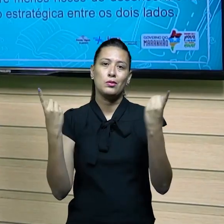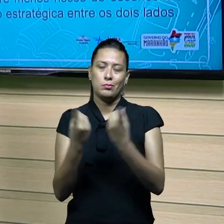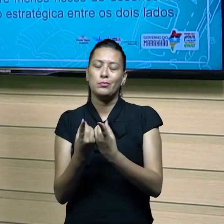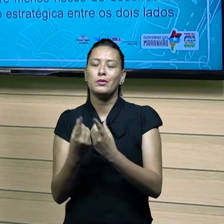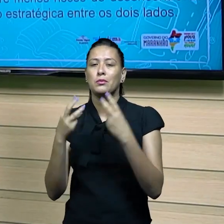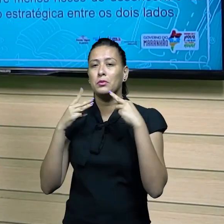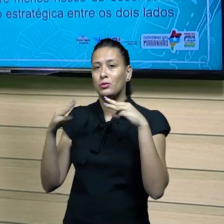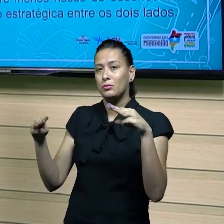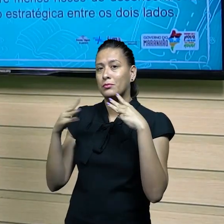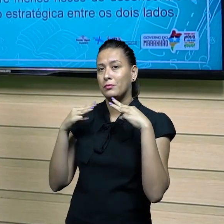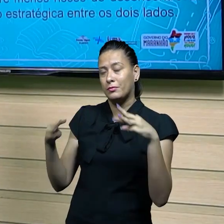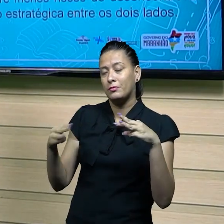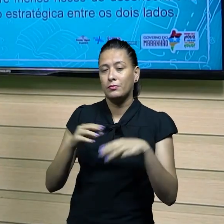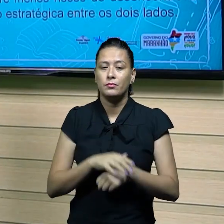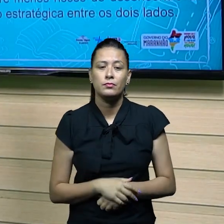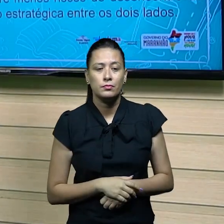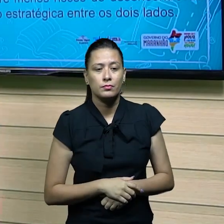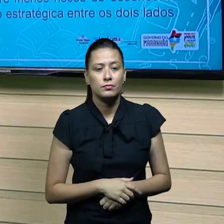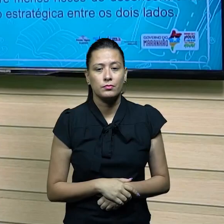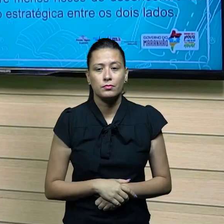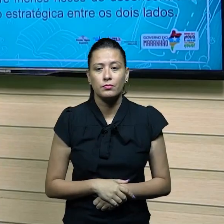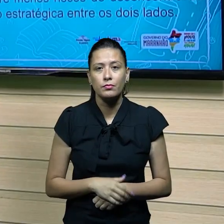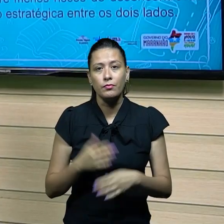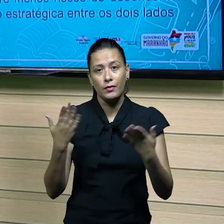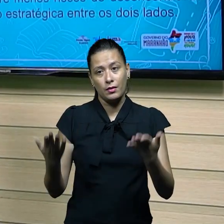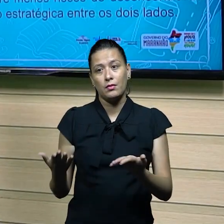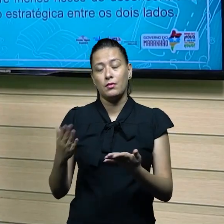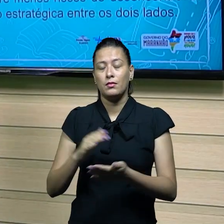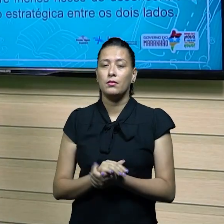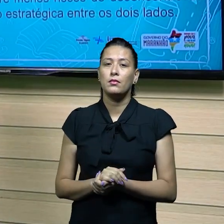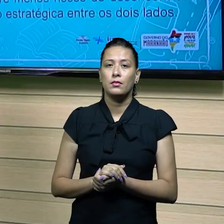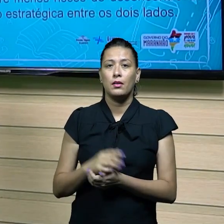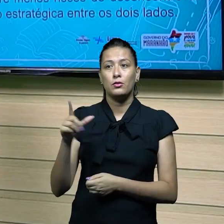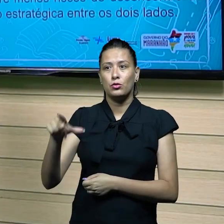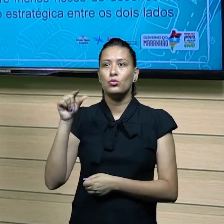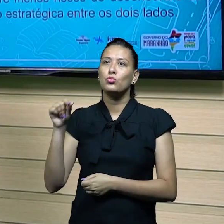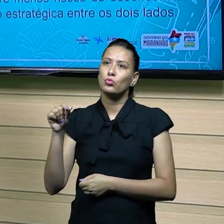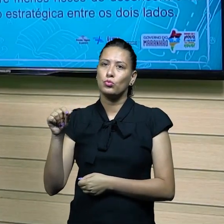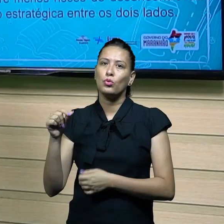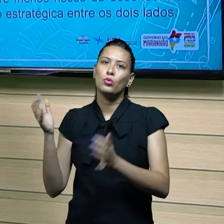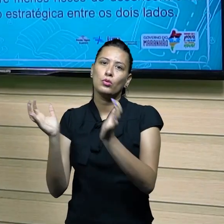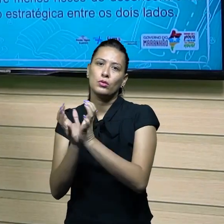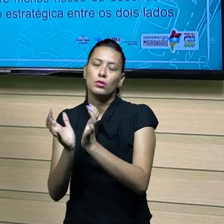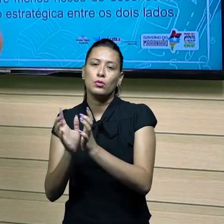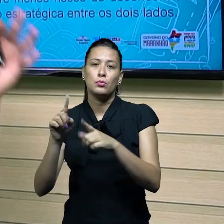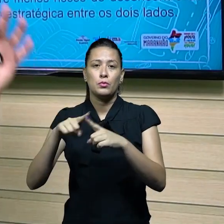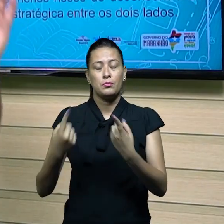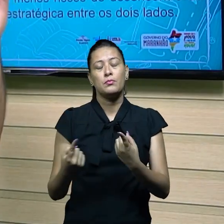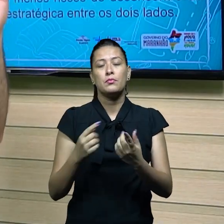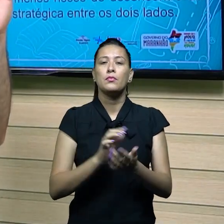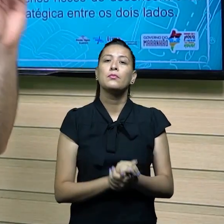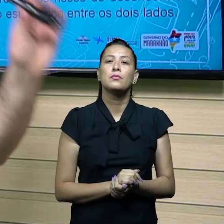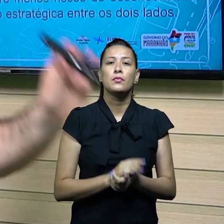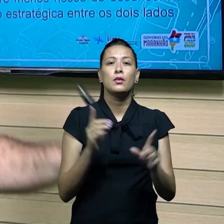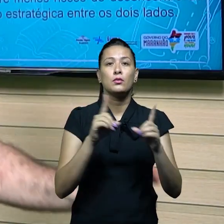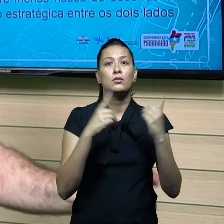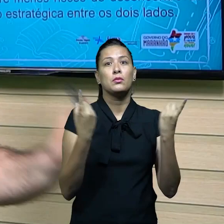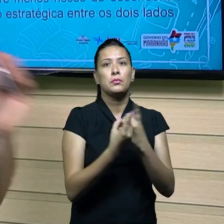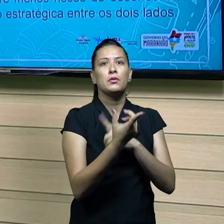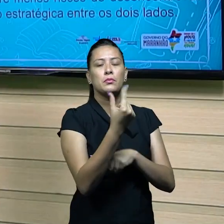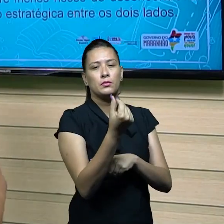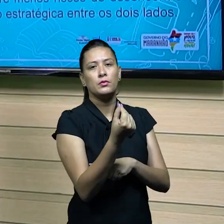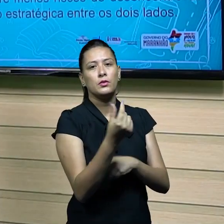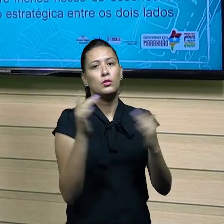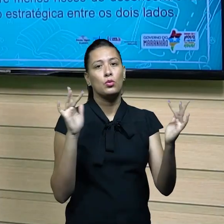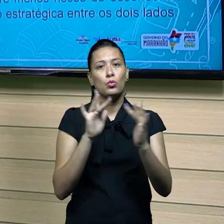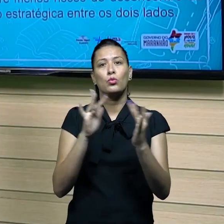de contato fazer onde tomem decisões juntos, entendeu? Porém, o setor financeiro, ele pode ter sim, ele tem o contato direto com o